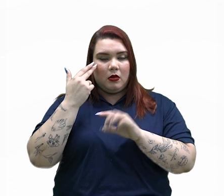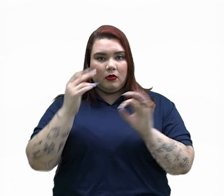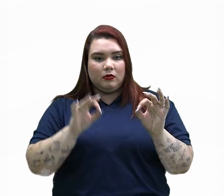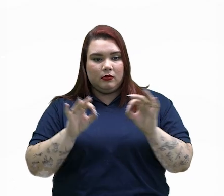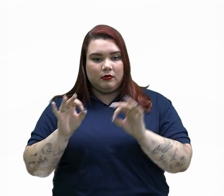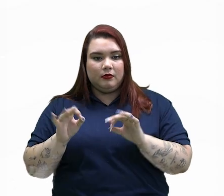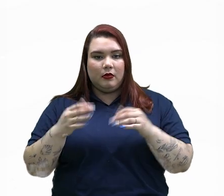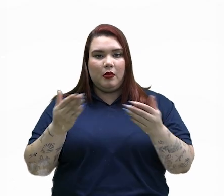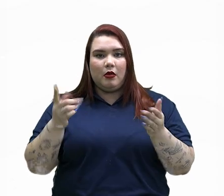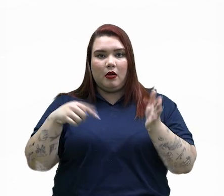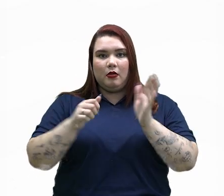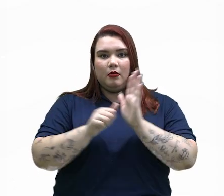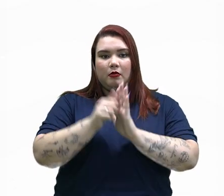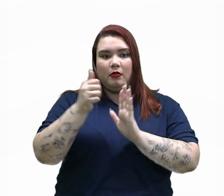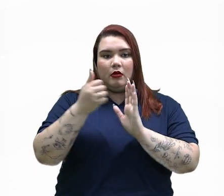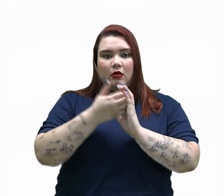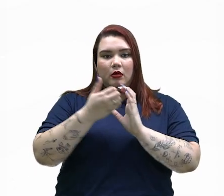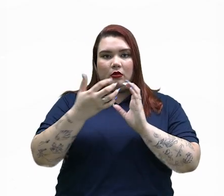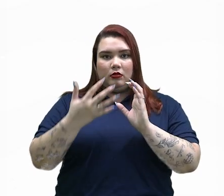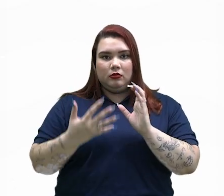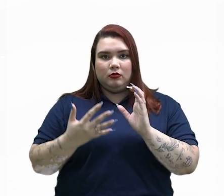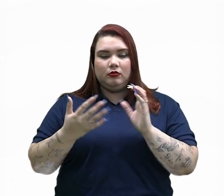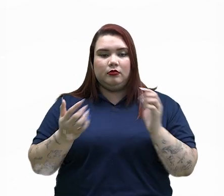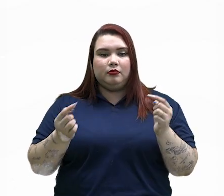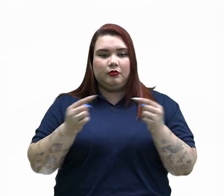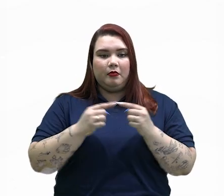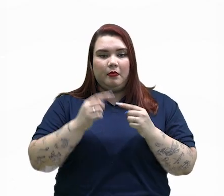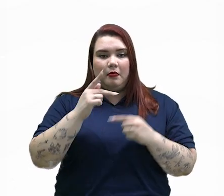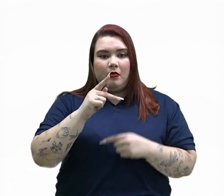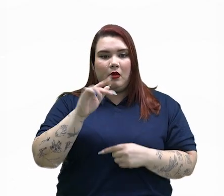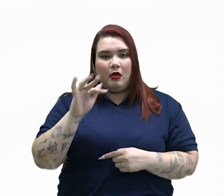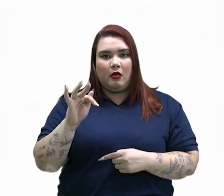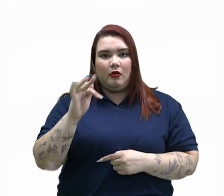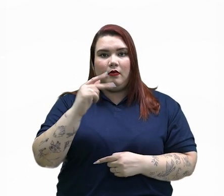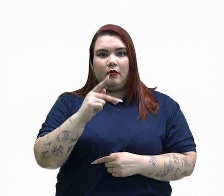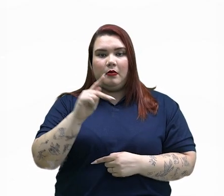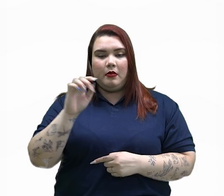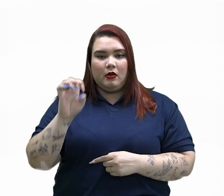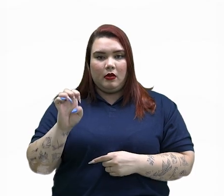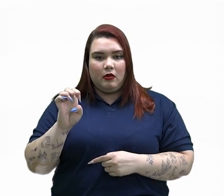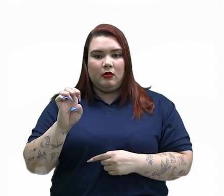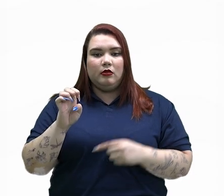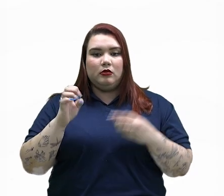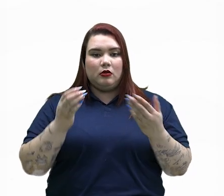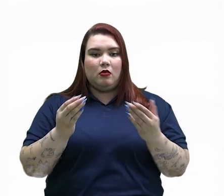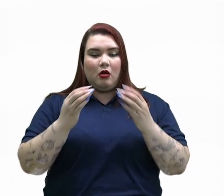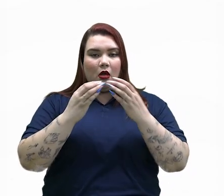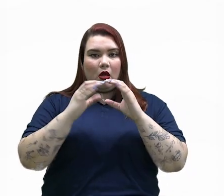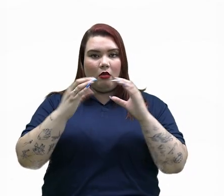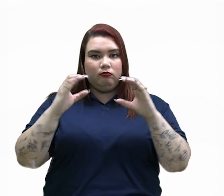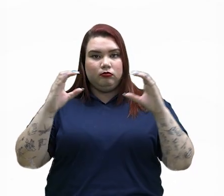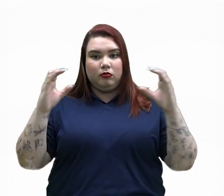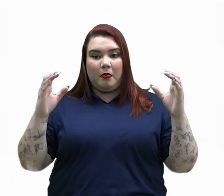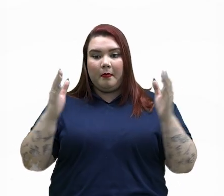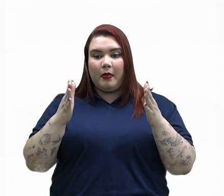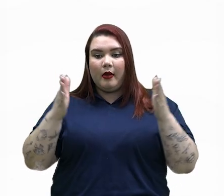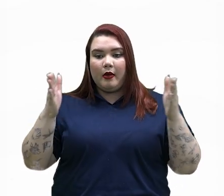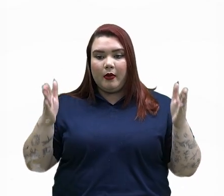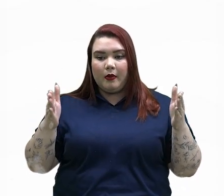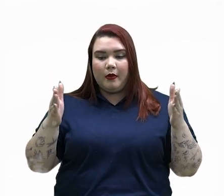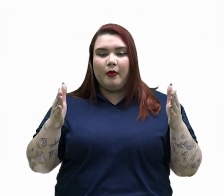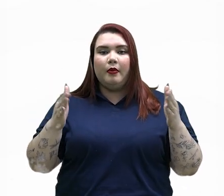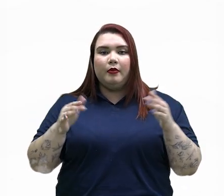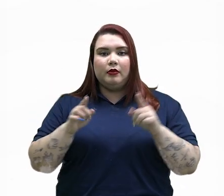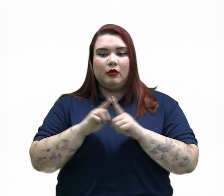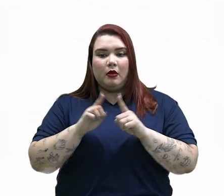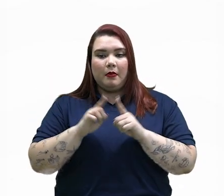primeira característica, primeira propriedade, ponto de fusão e ebulição. Quanto maior a cadeia, a tendência é que maior